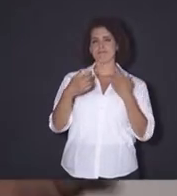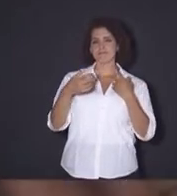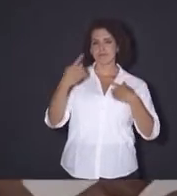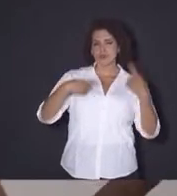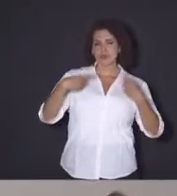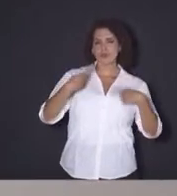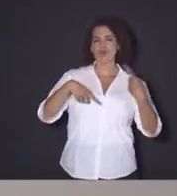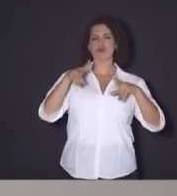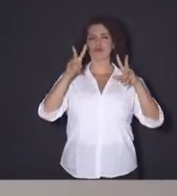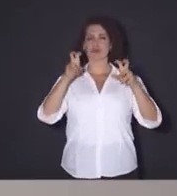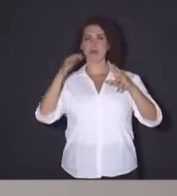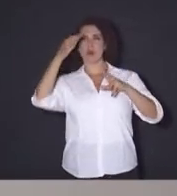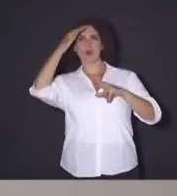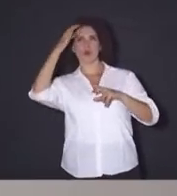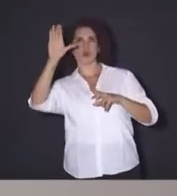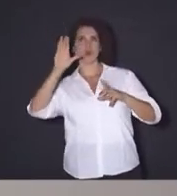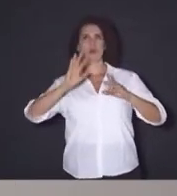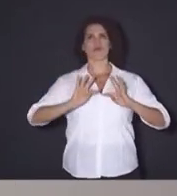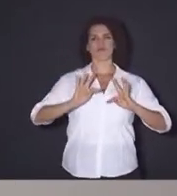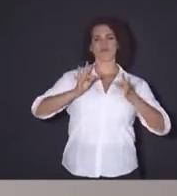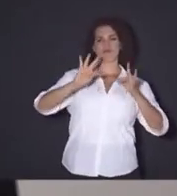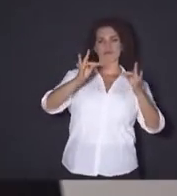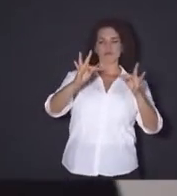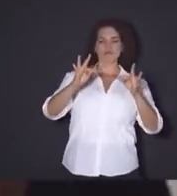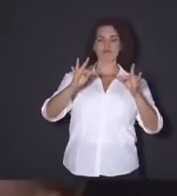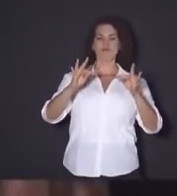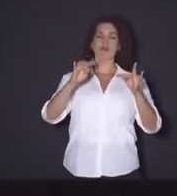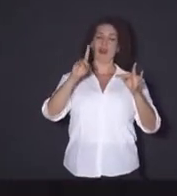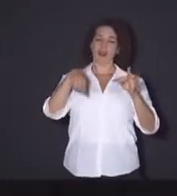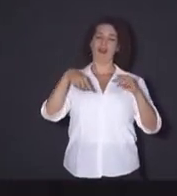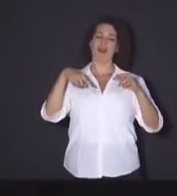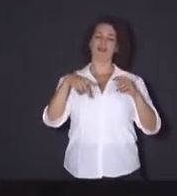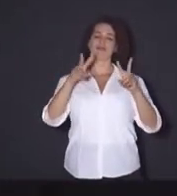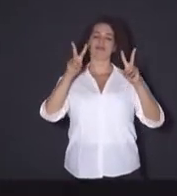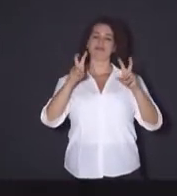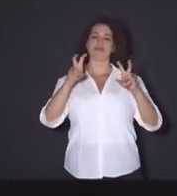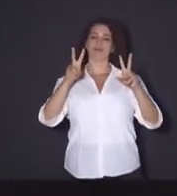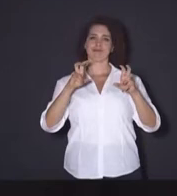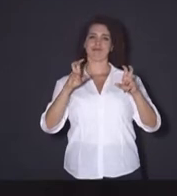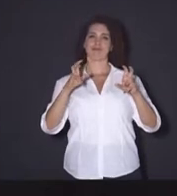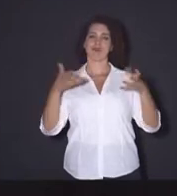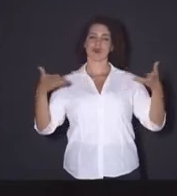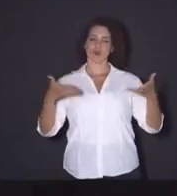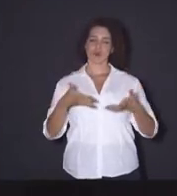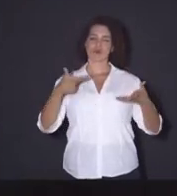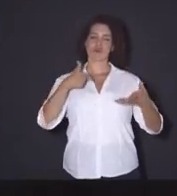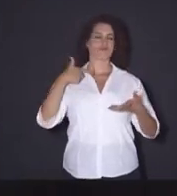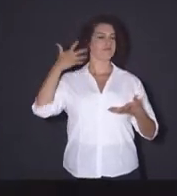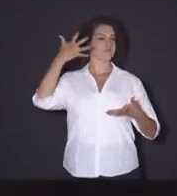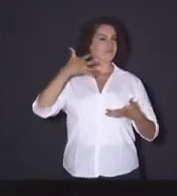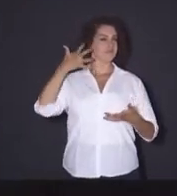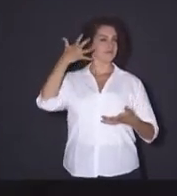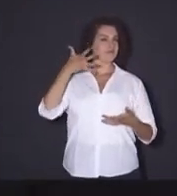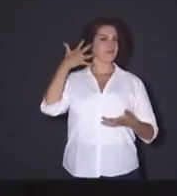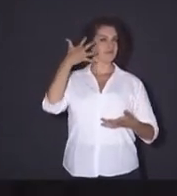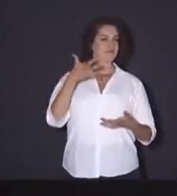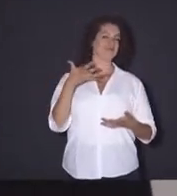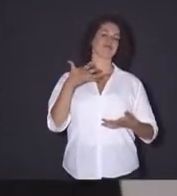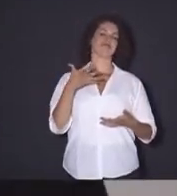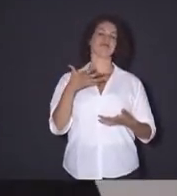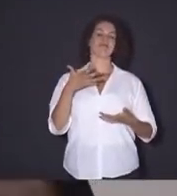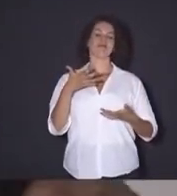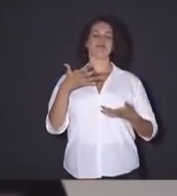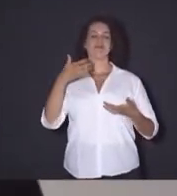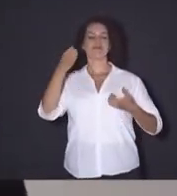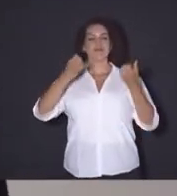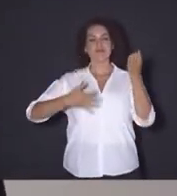cultura e tecnologia. E é exatamente sobre isso que eu vou discorrer, que eu vou tratar um pouco